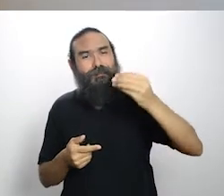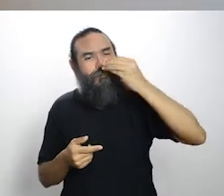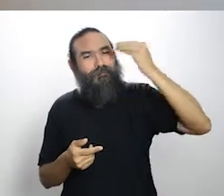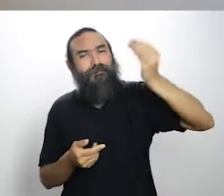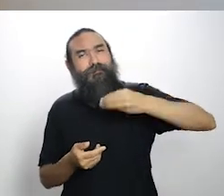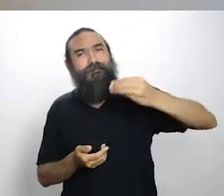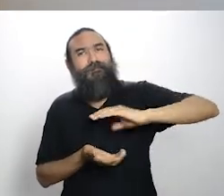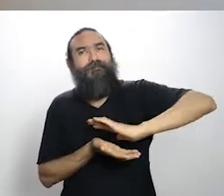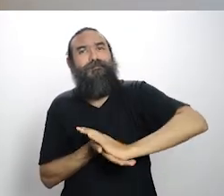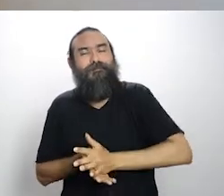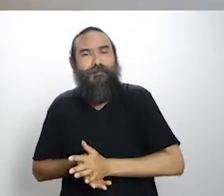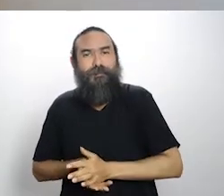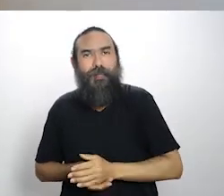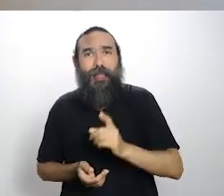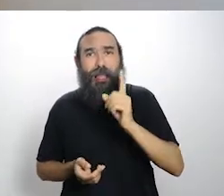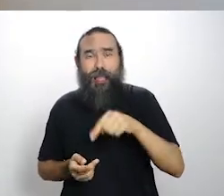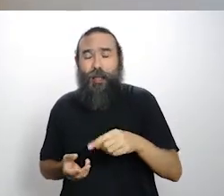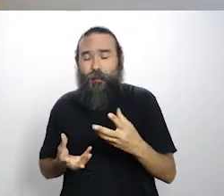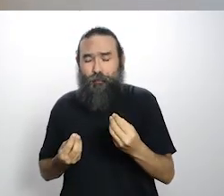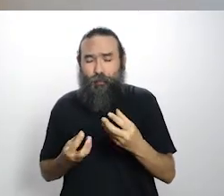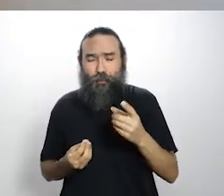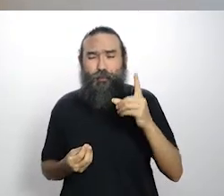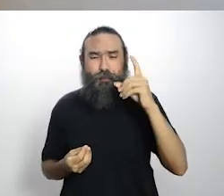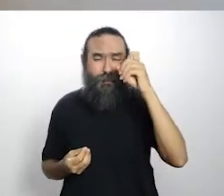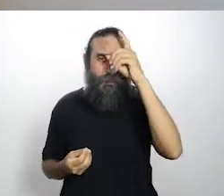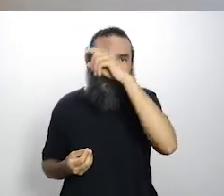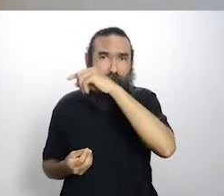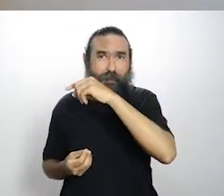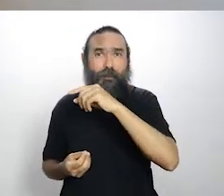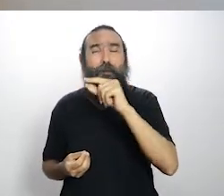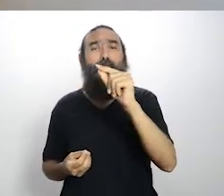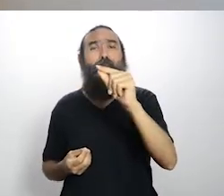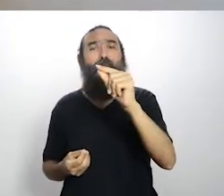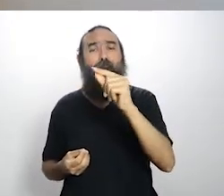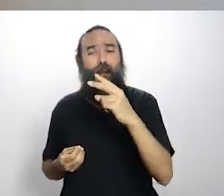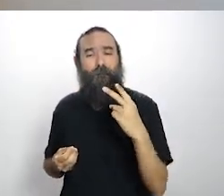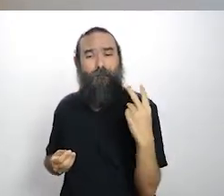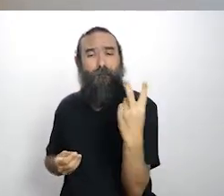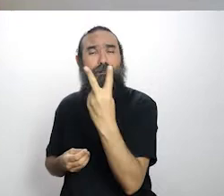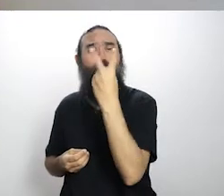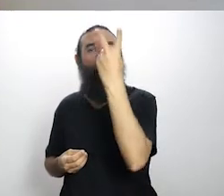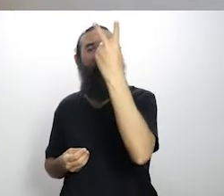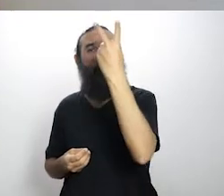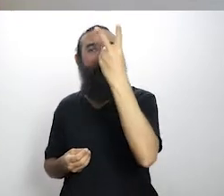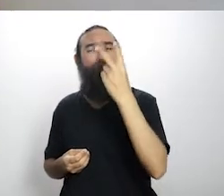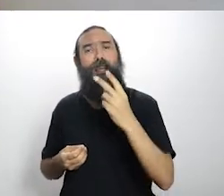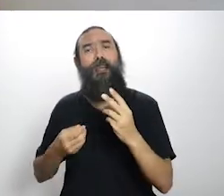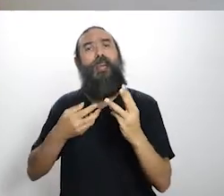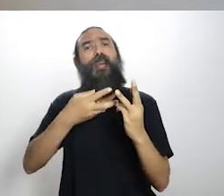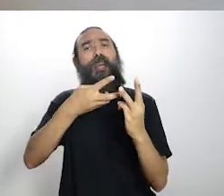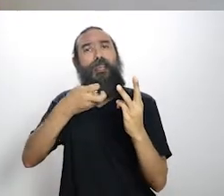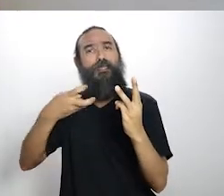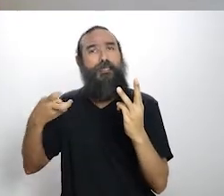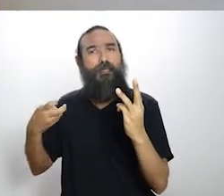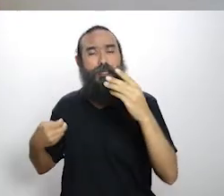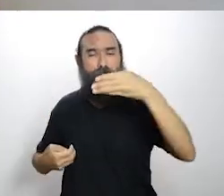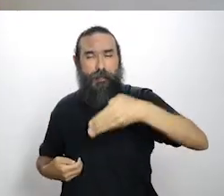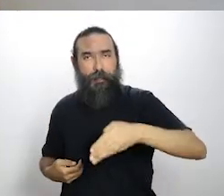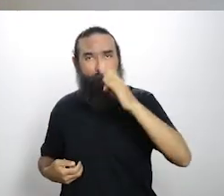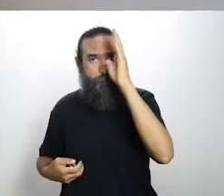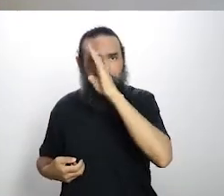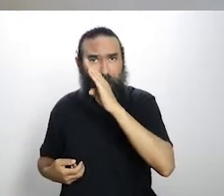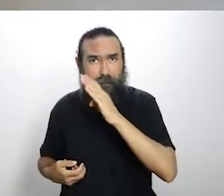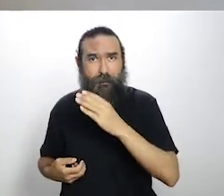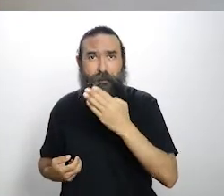desafio muito grande o reconhecimento dos povos indígenas no país, né?